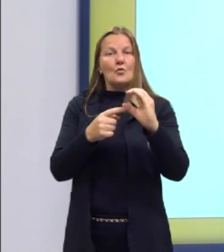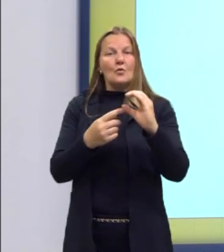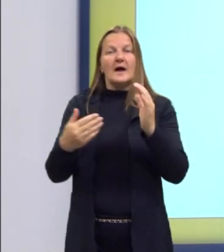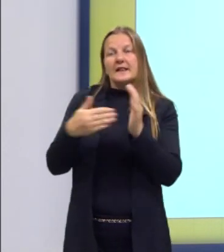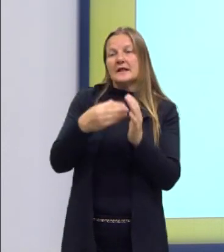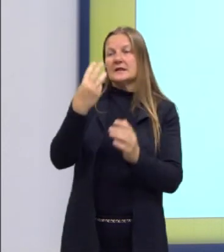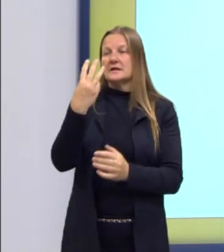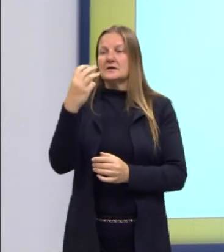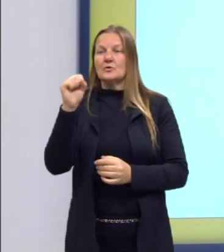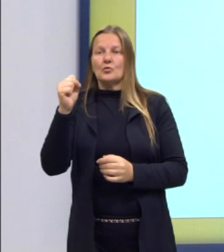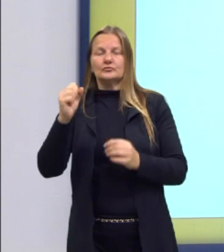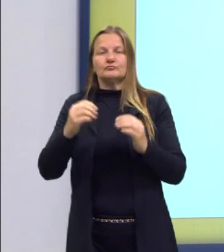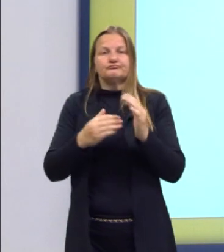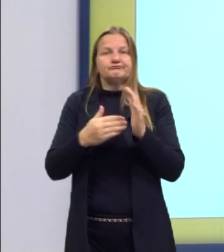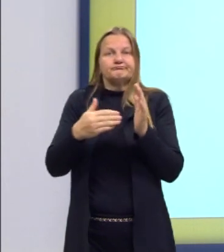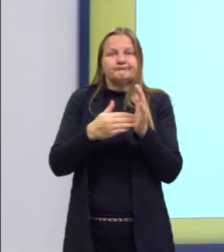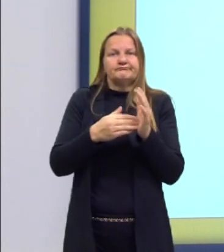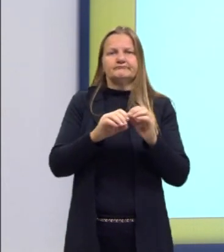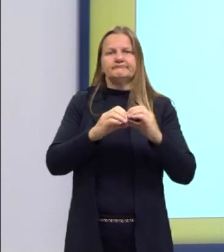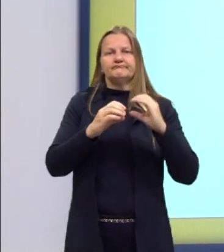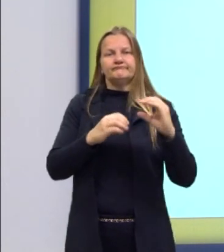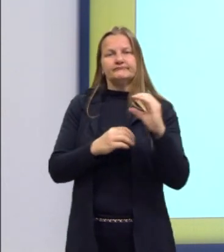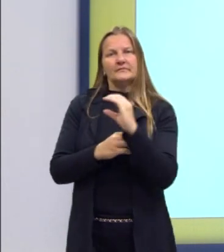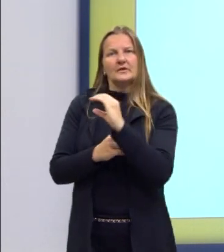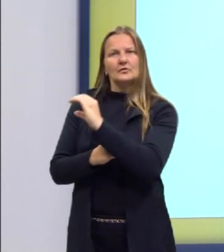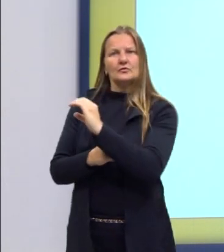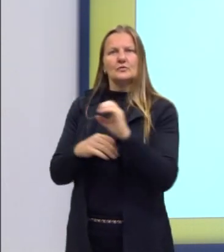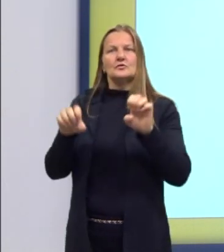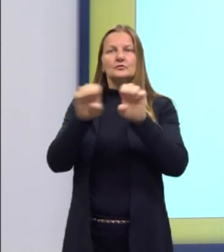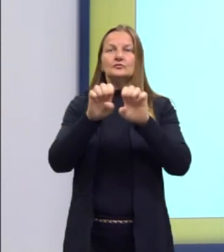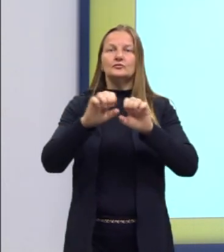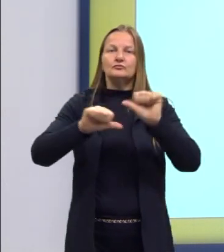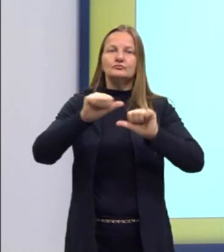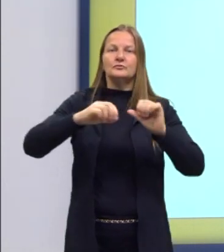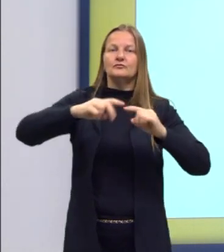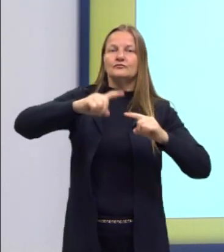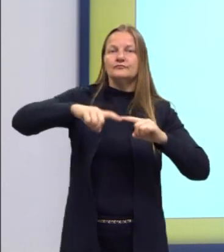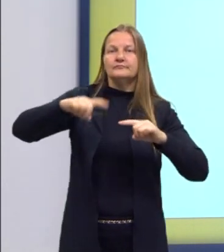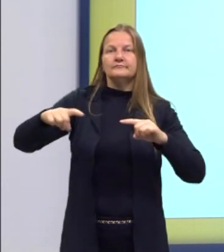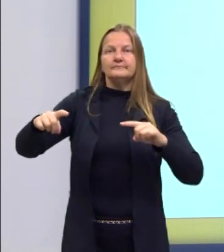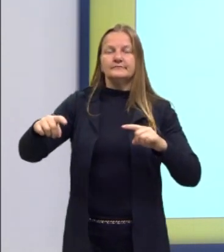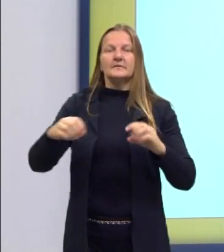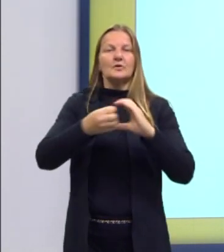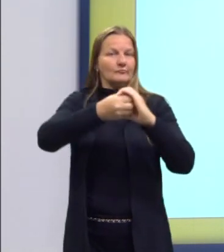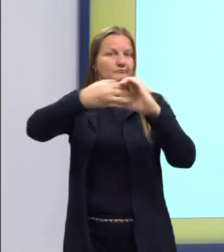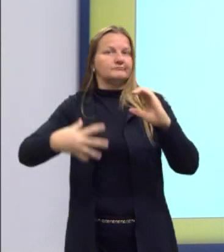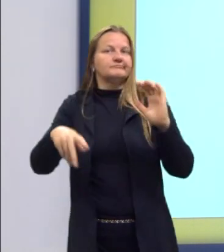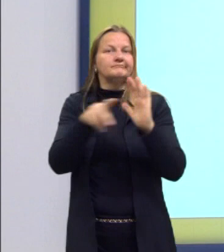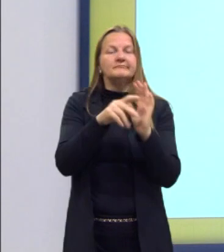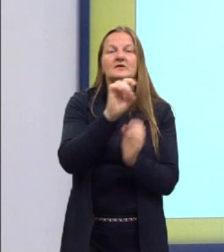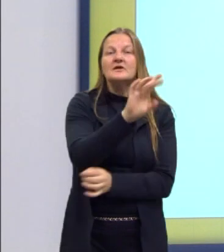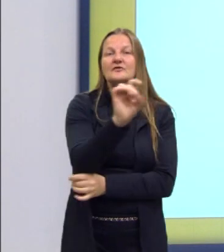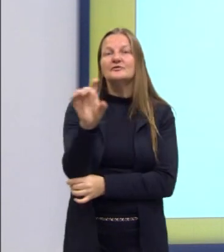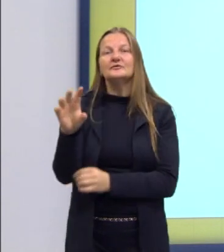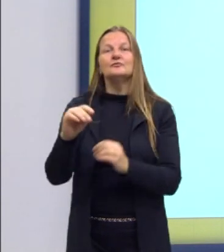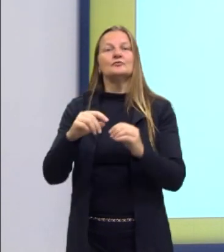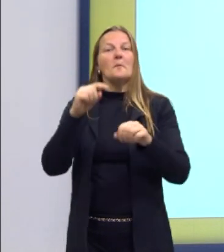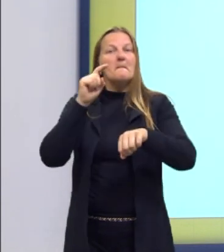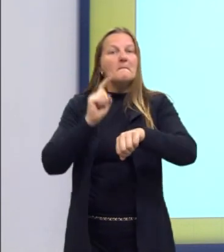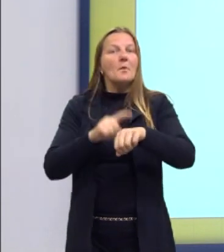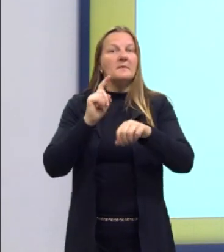muito grandes e claro tenho toda uma variação na organização da estrutura e se influencia diretamente nas características ponto de fusão